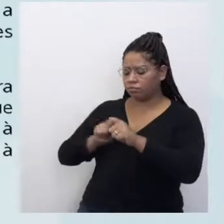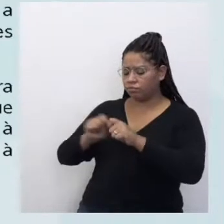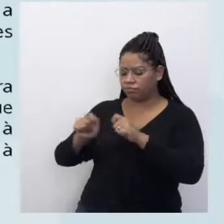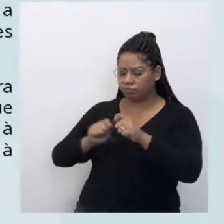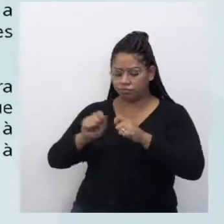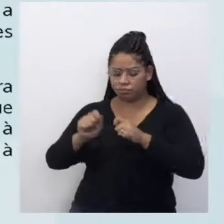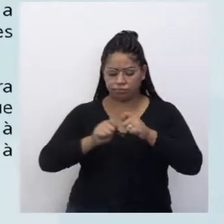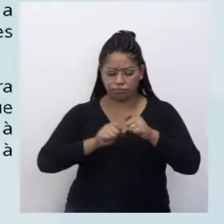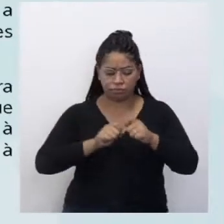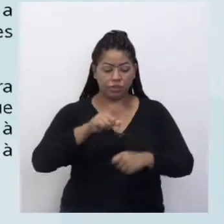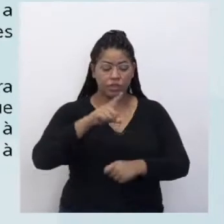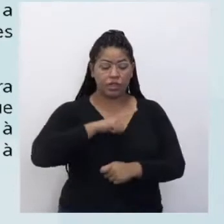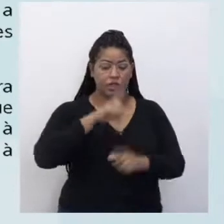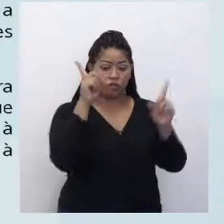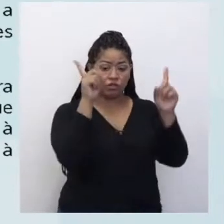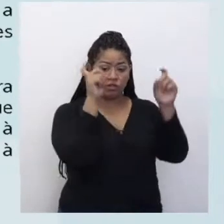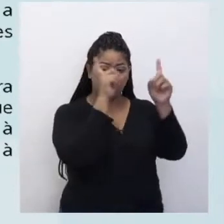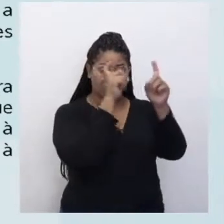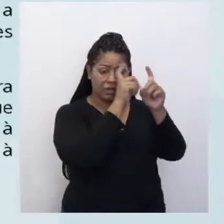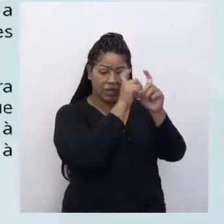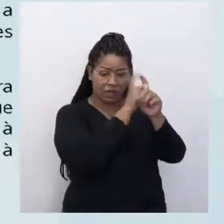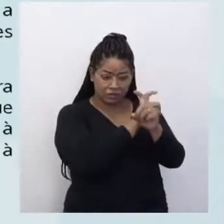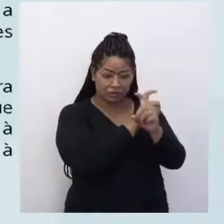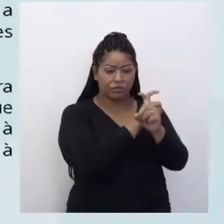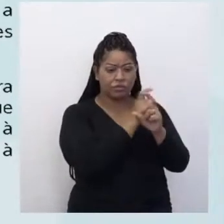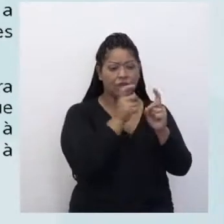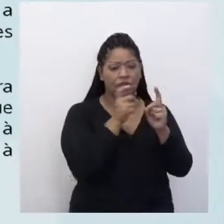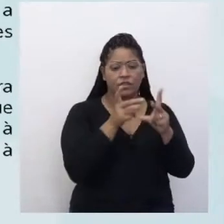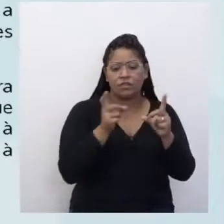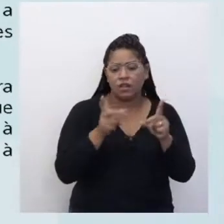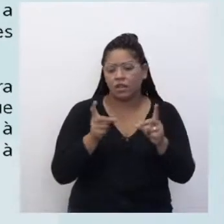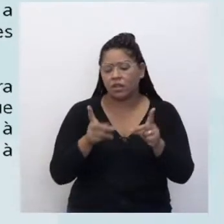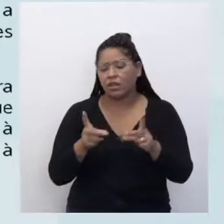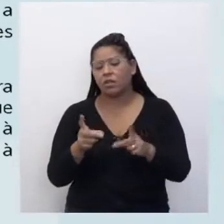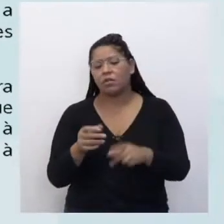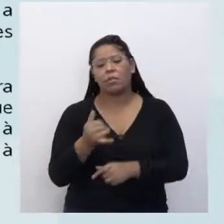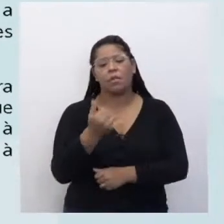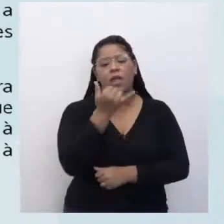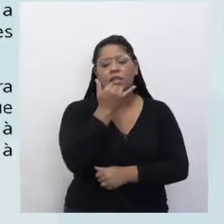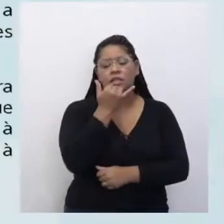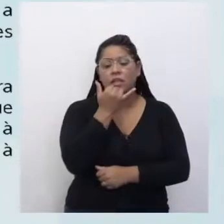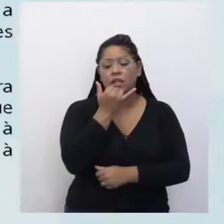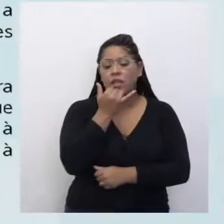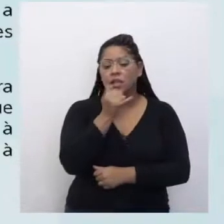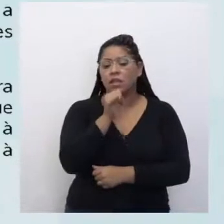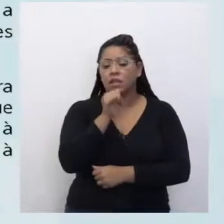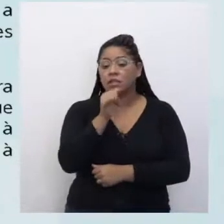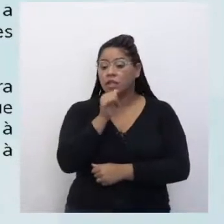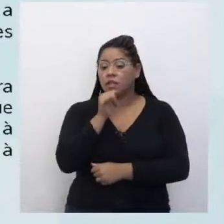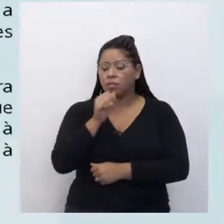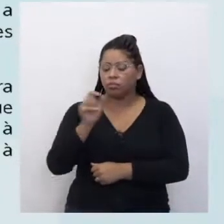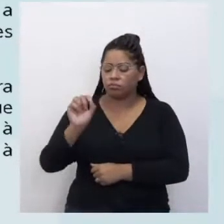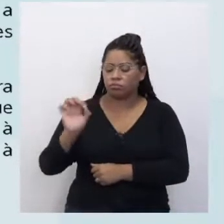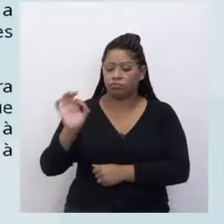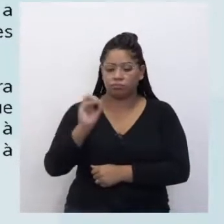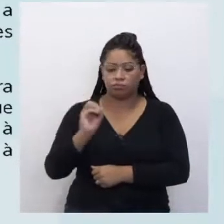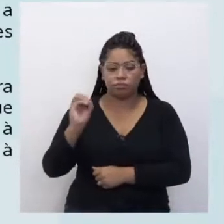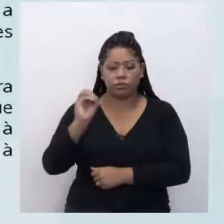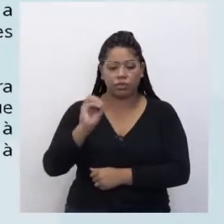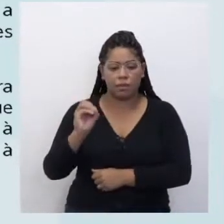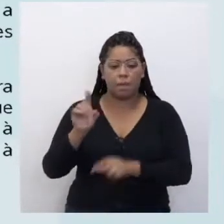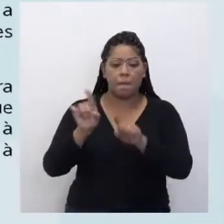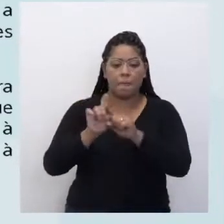grandes dificuldades para as atividades mercantis, como a existência de moedas diversas em uma mesma região, ou a falta